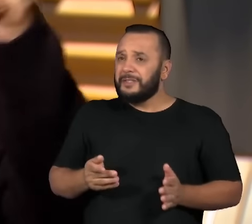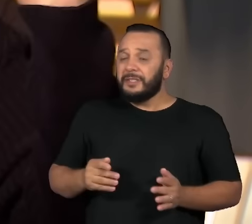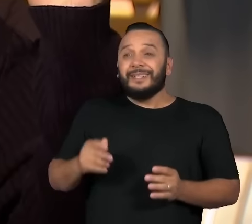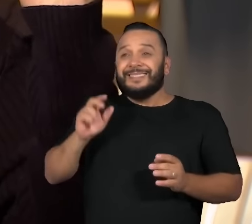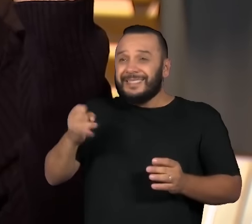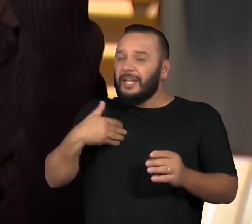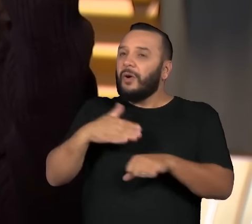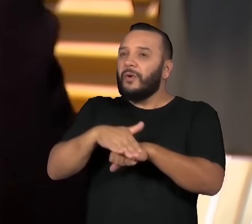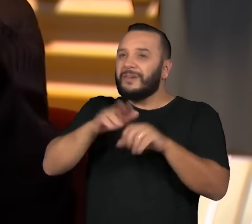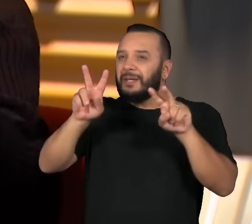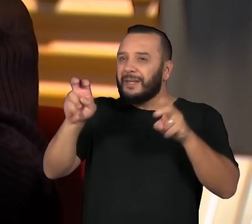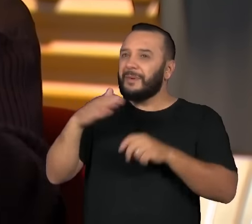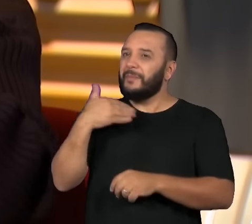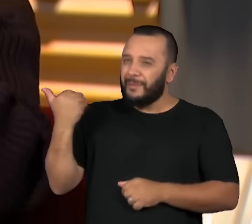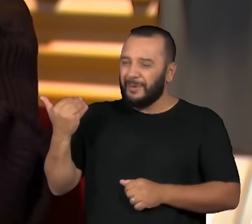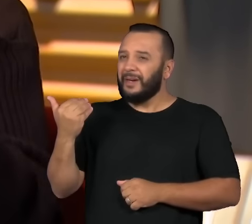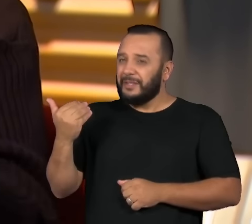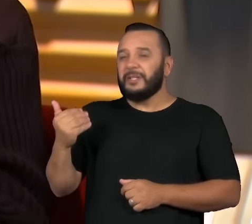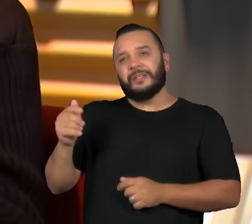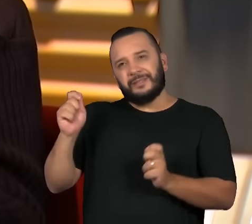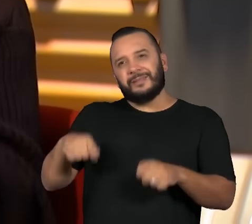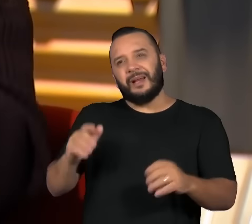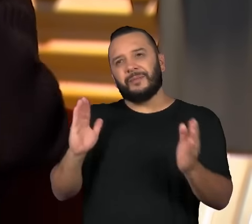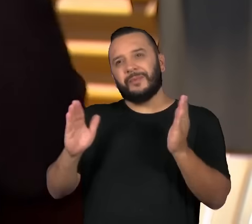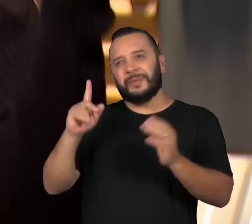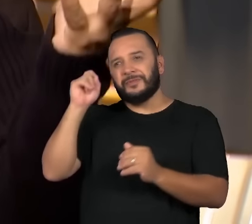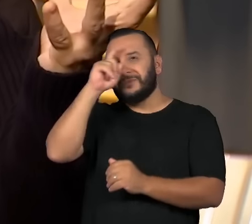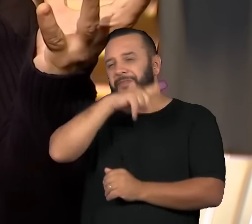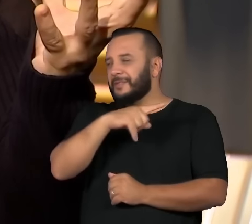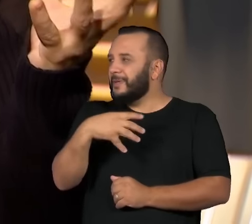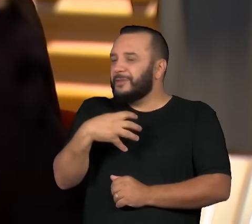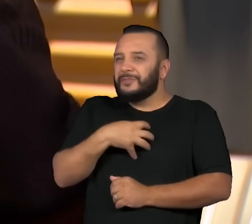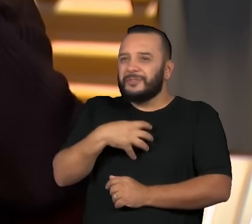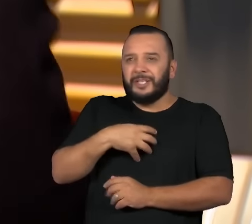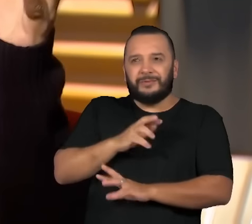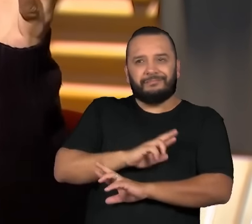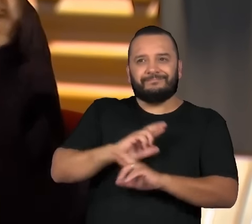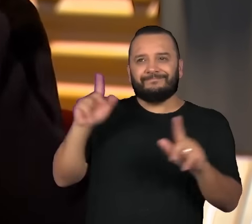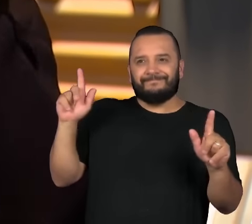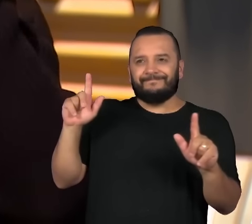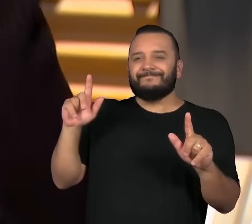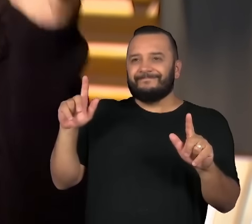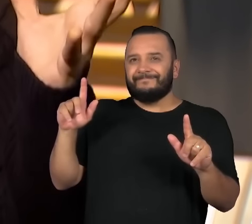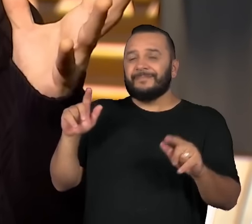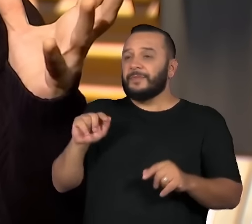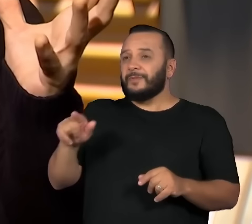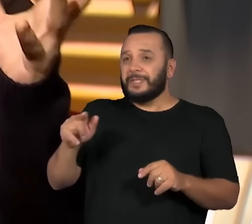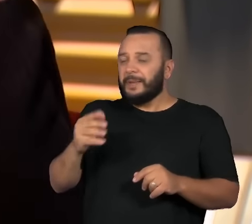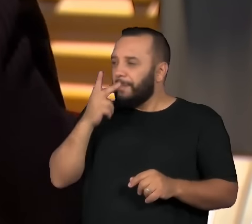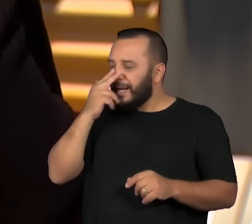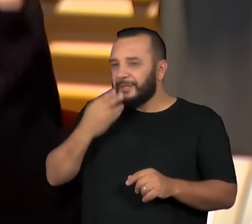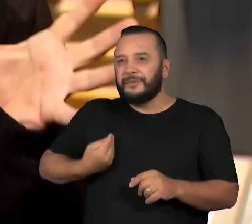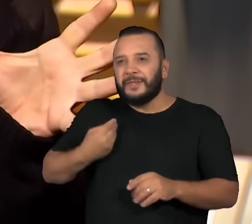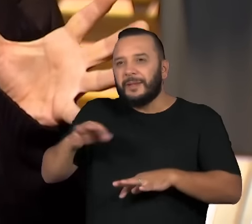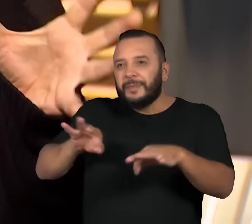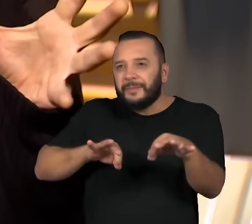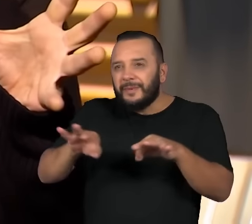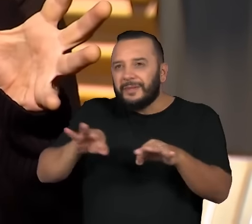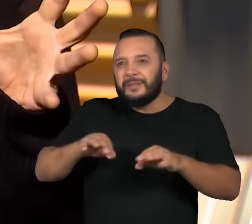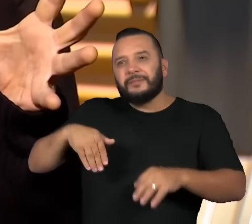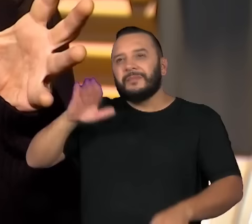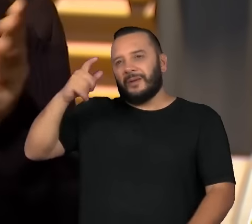momento, você vai passar por um momento difícil, mas de uma outra forma. É de uma outra forma, você vai estar muito mais preparado, mais consciente